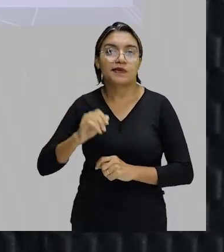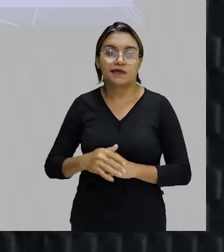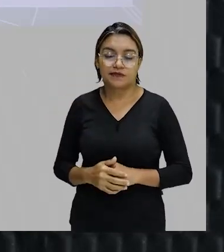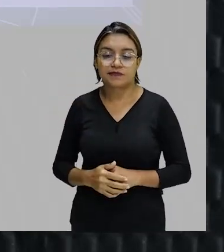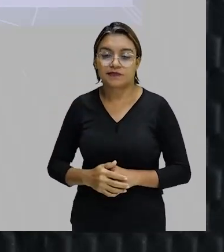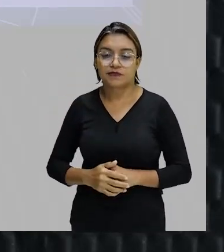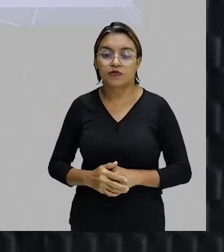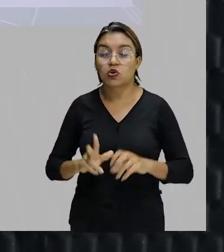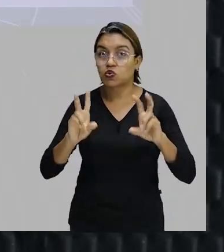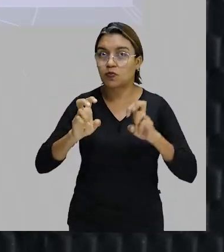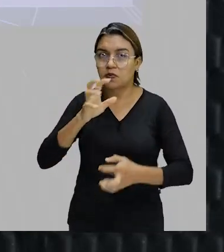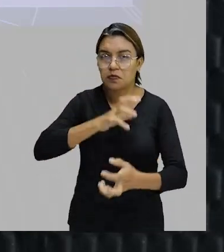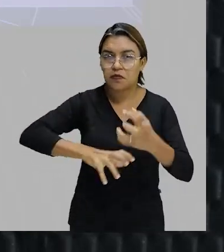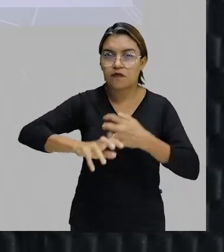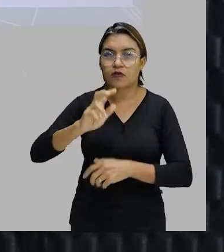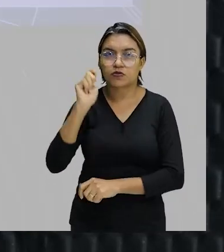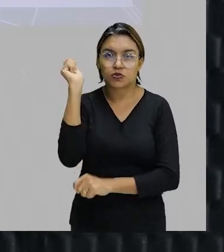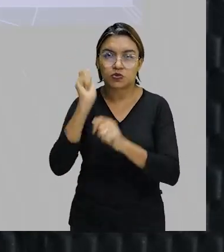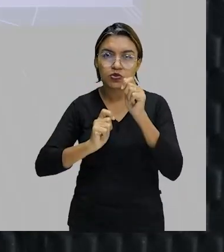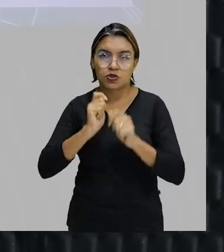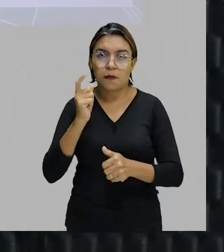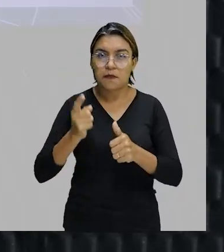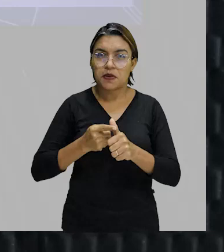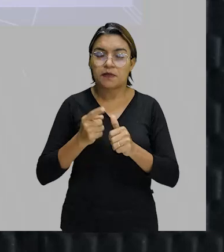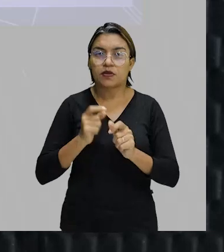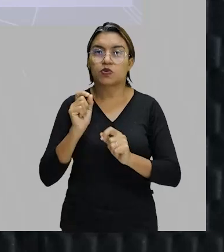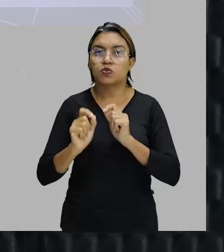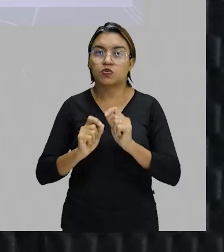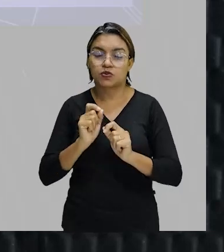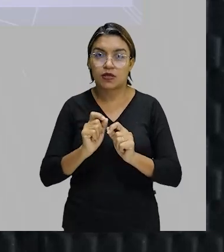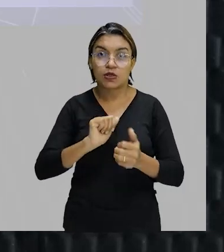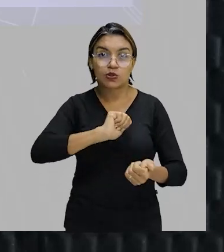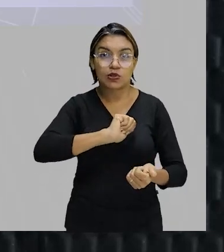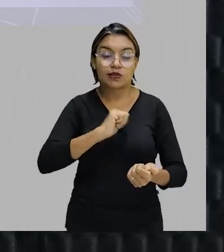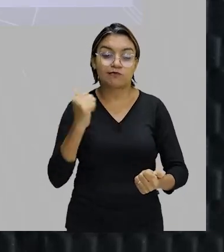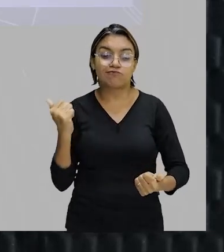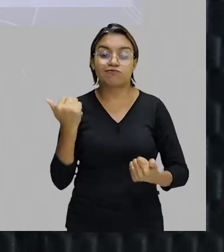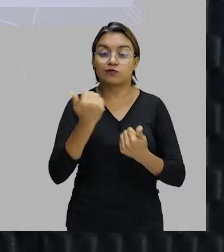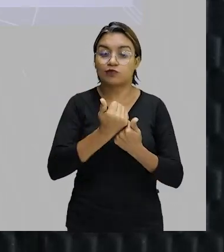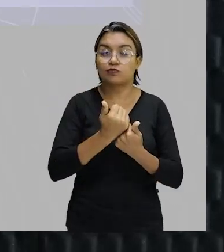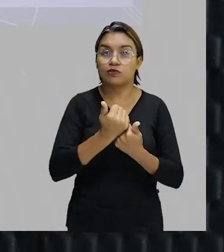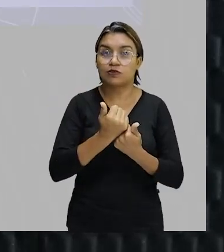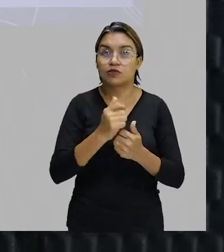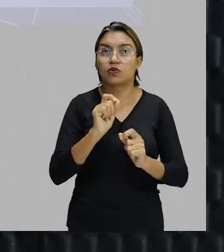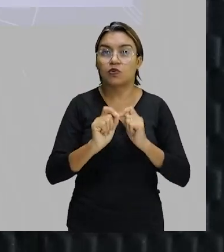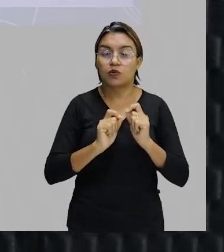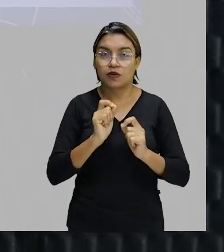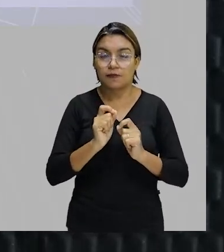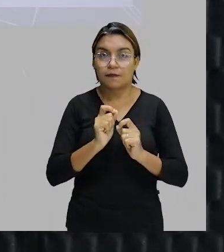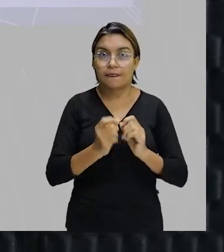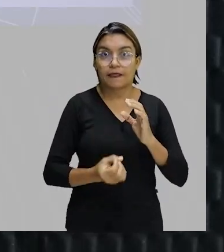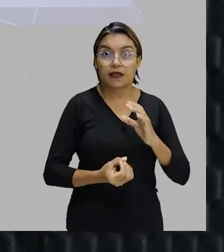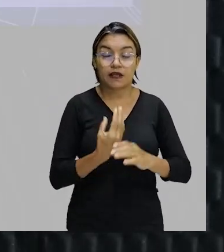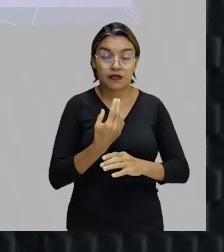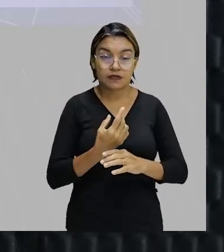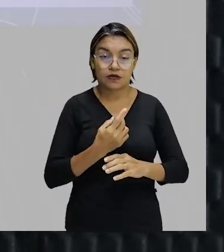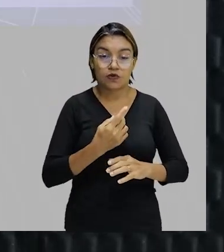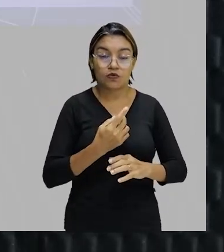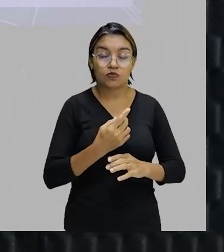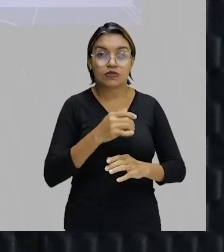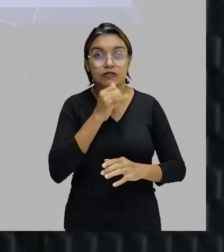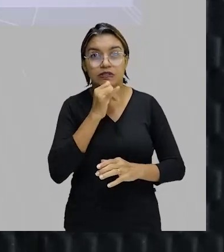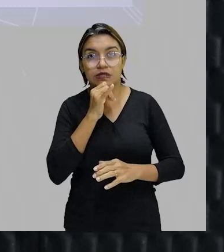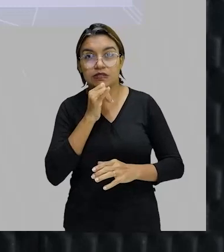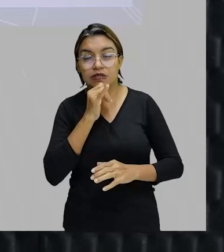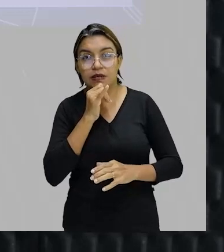da primeira revolução industrial é que ela vai fazer a substituição do processo de criação artesanal, onde